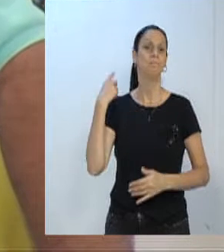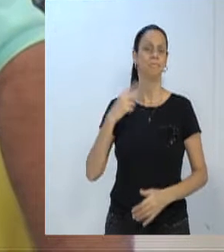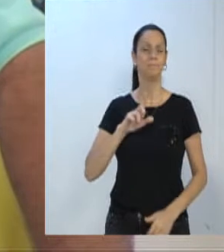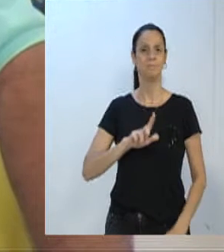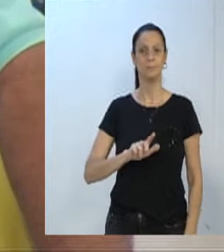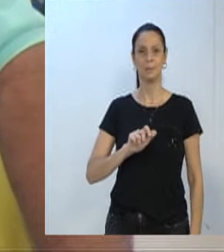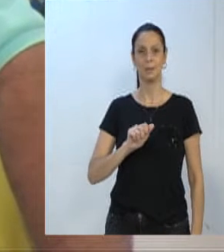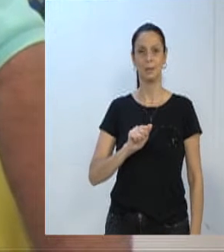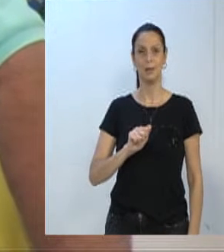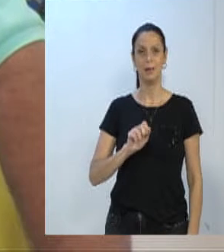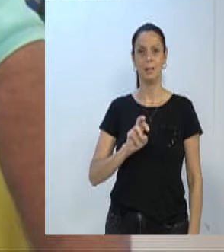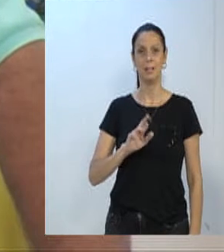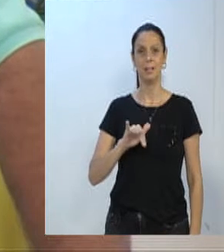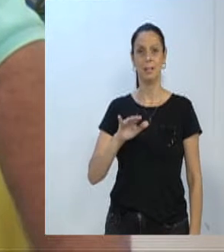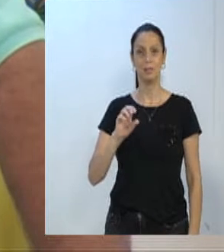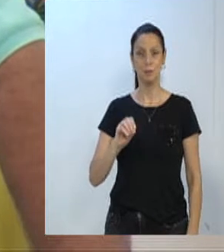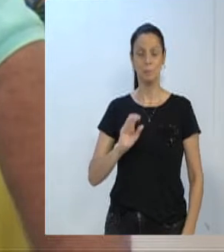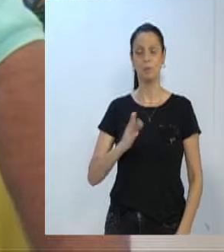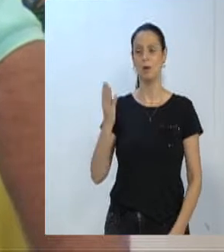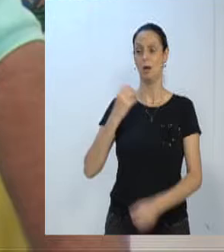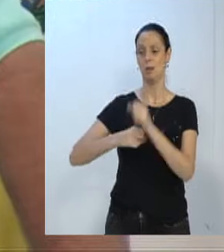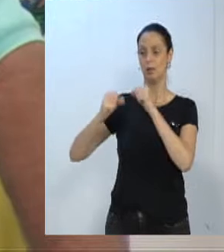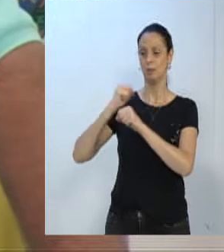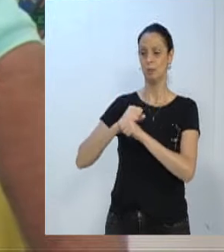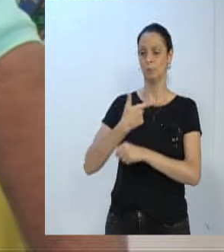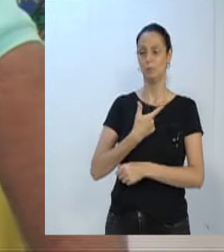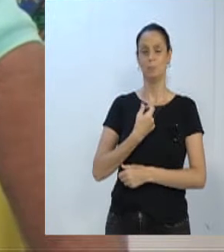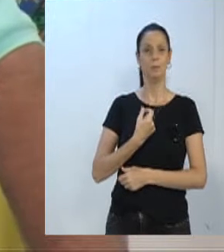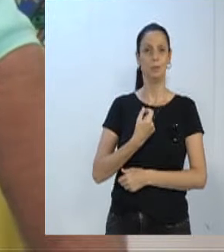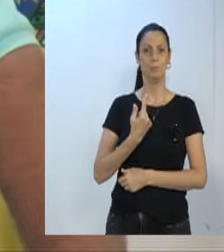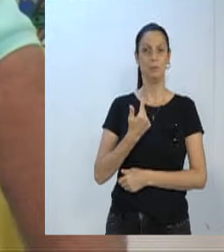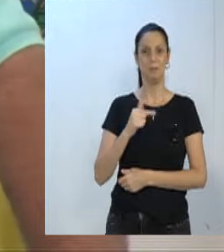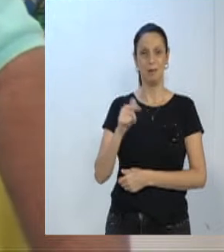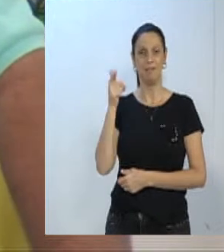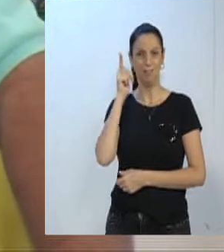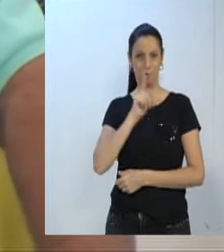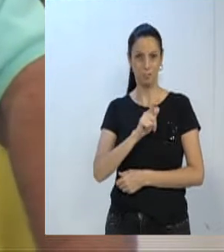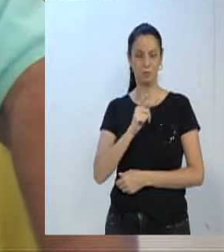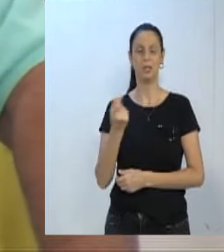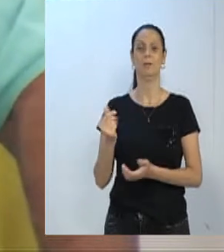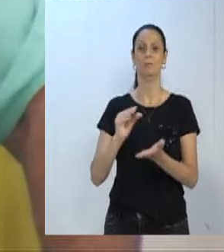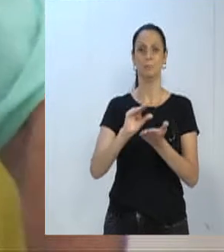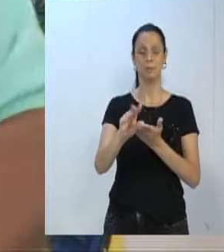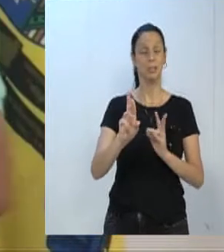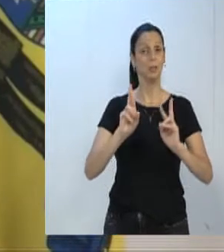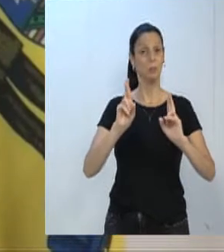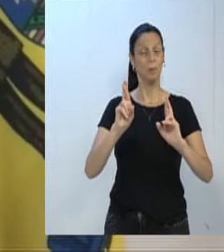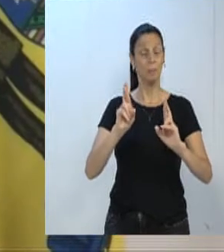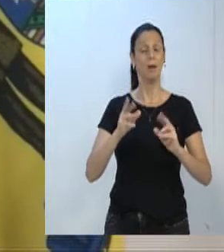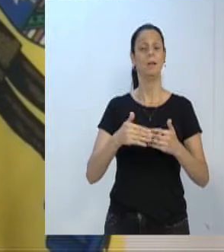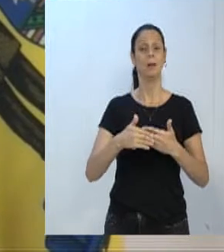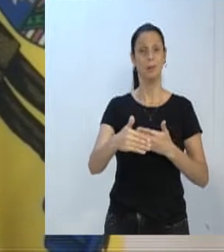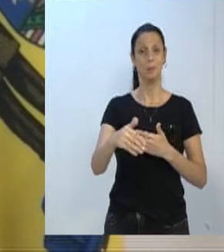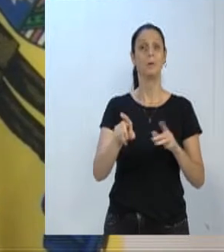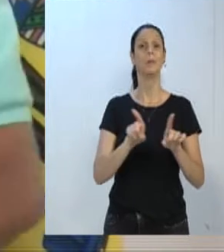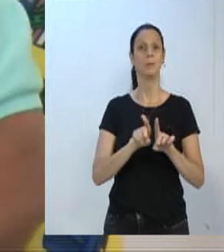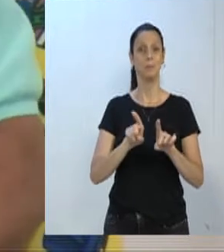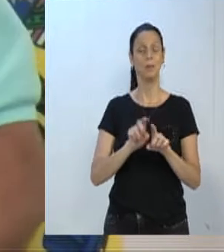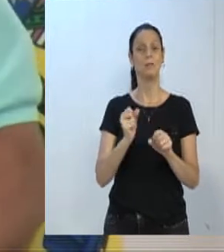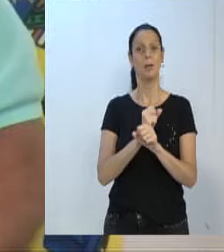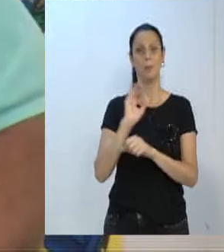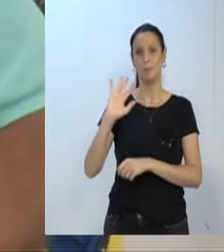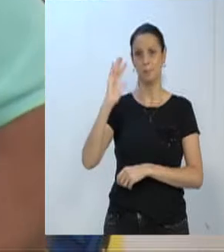que colocou em 2017 e espero também que esse saia do Papel esse sonho do Sol do Norte conceda uma parte do vereador